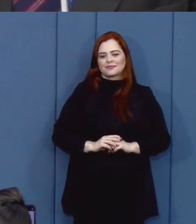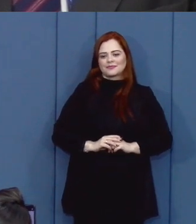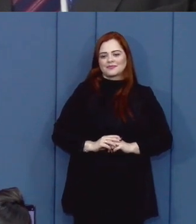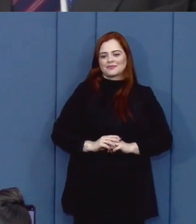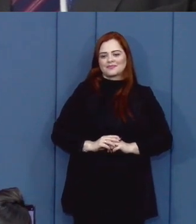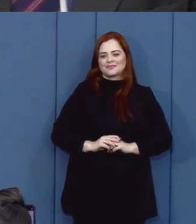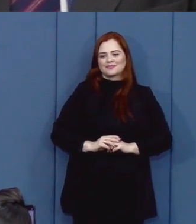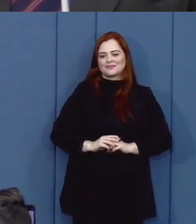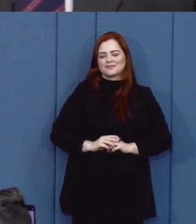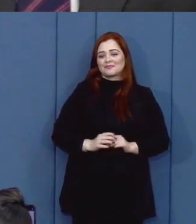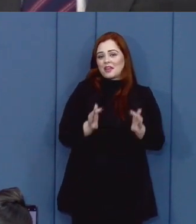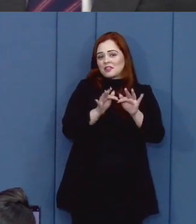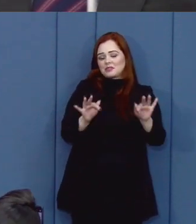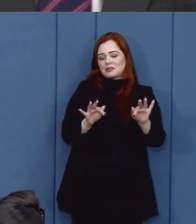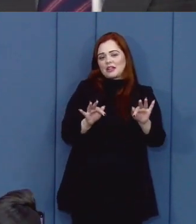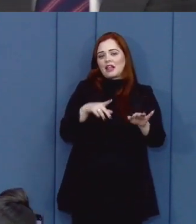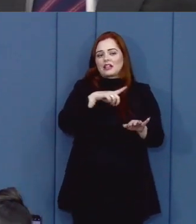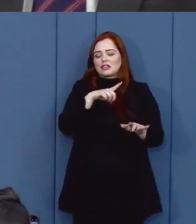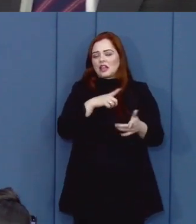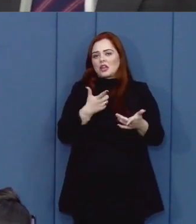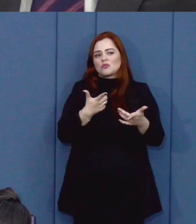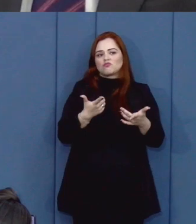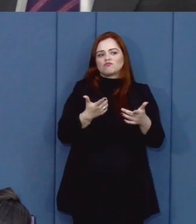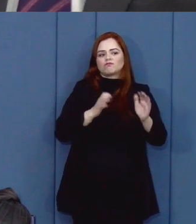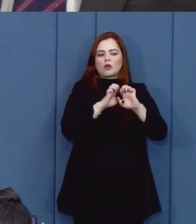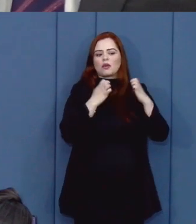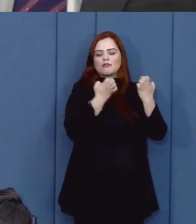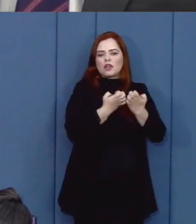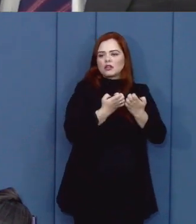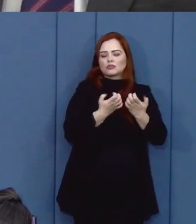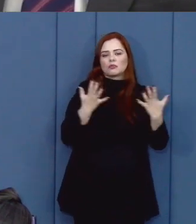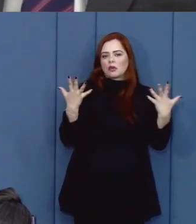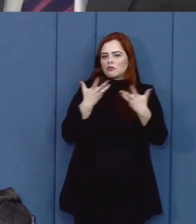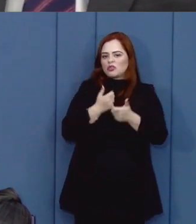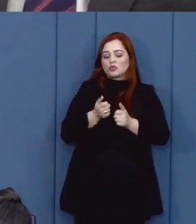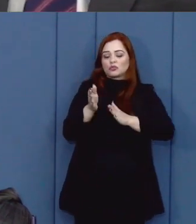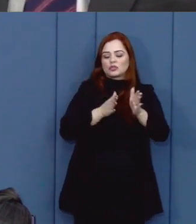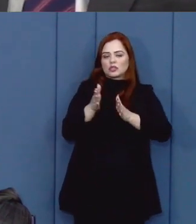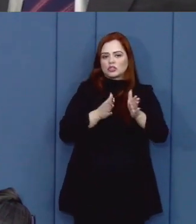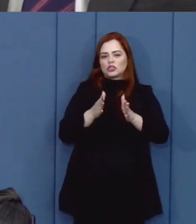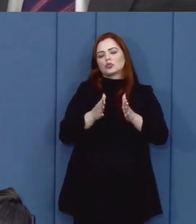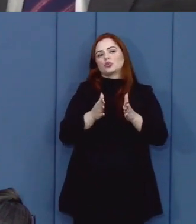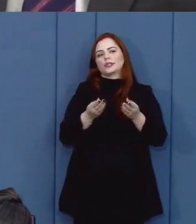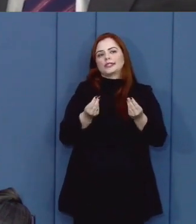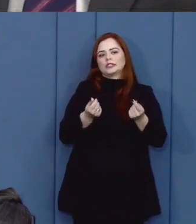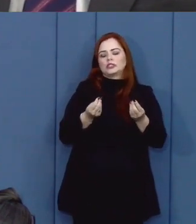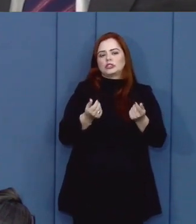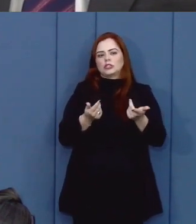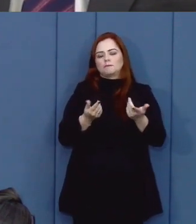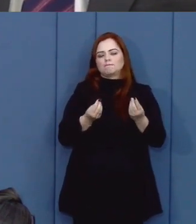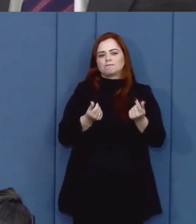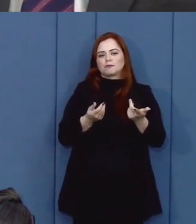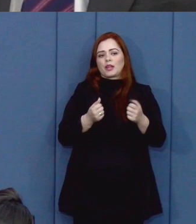Enfim, simplesmente, né, dar um sentido, né, desse evento. Acho que foi muito bem sucedido no sentido de raise awareness, como a gente diz em inglês,